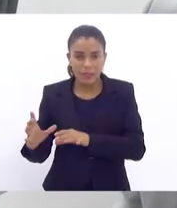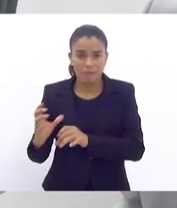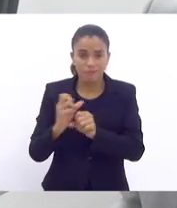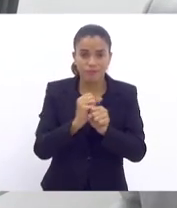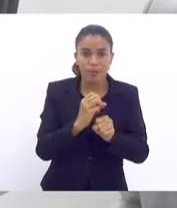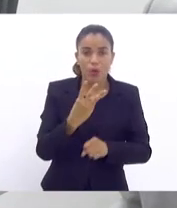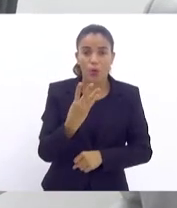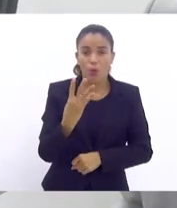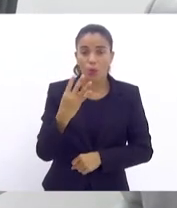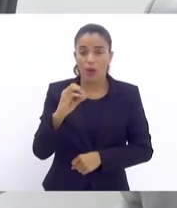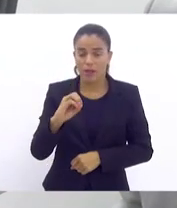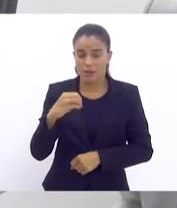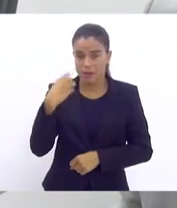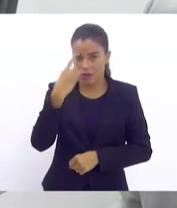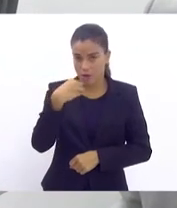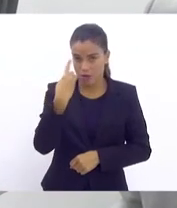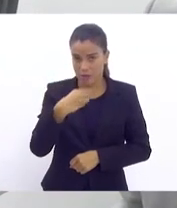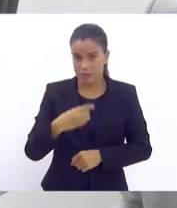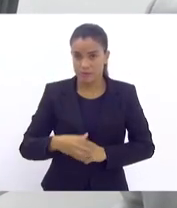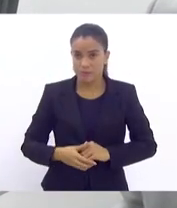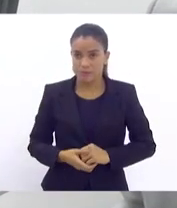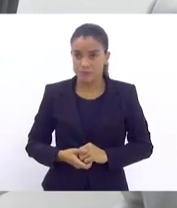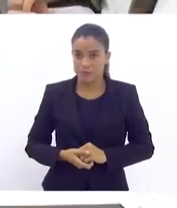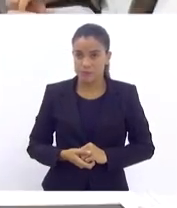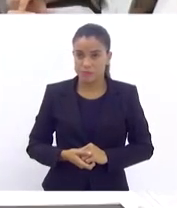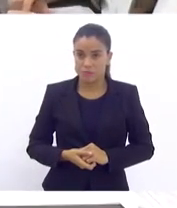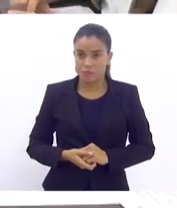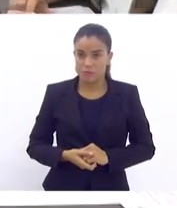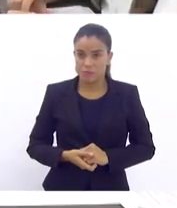horas para aparecer Deputado com gasolina